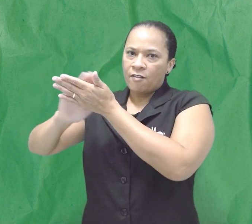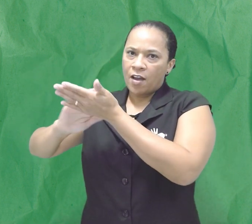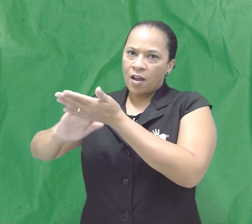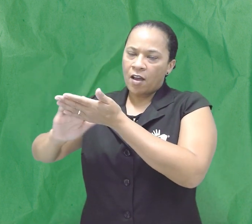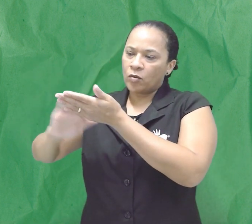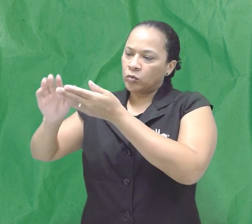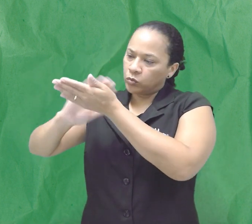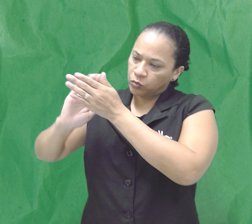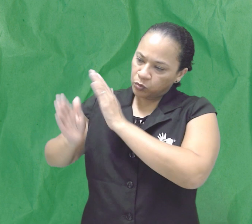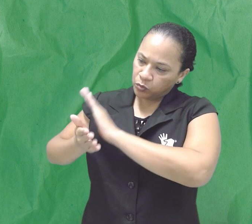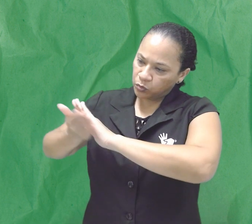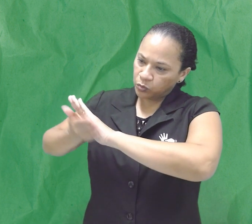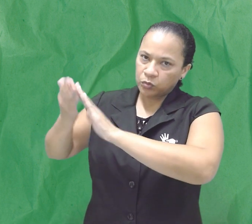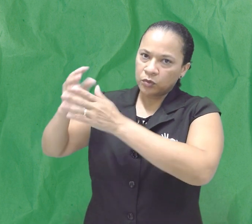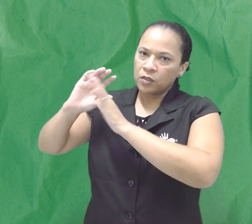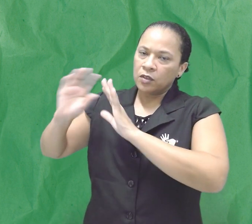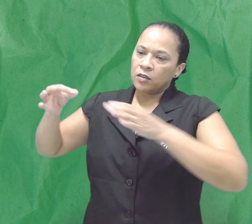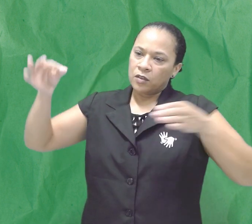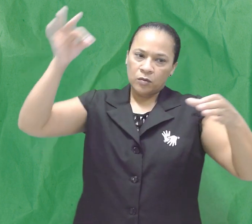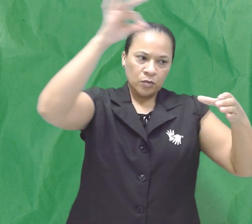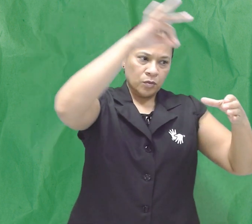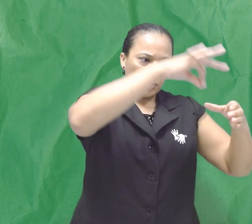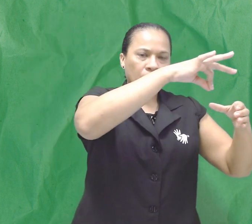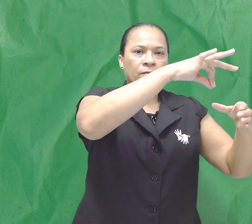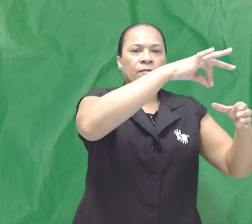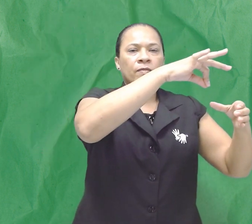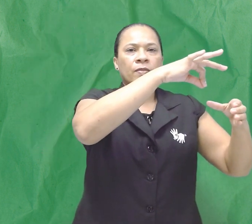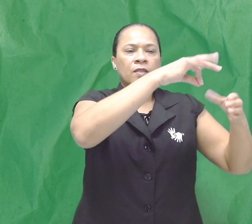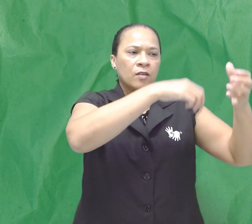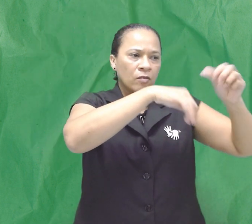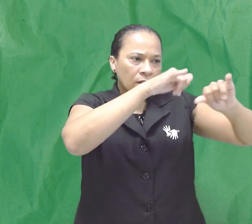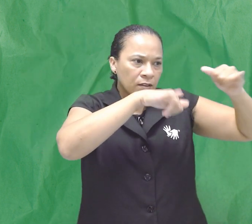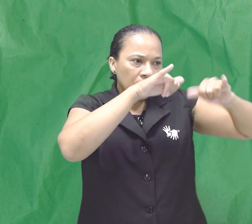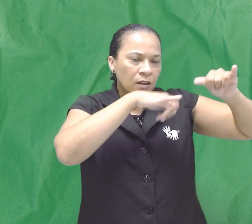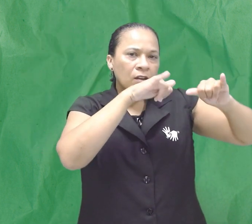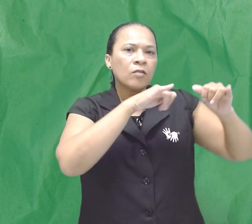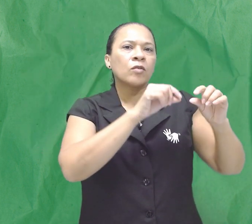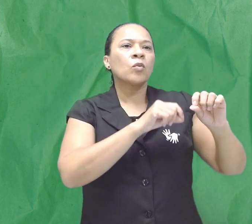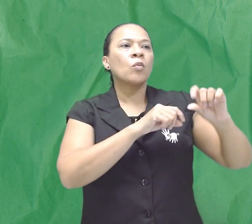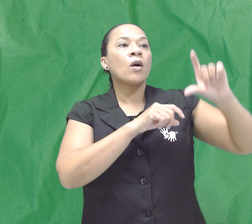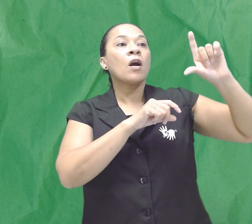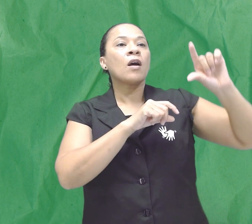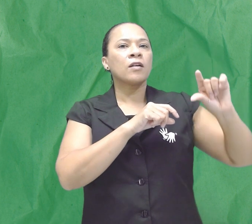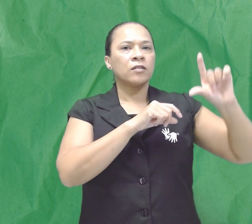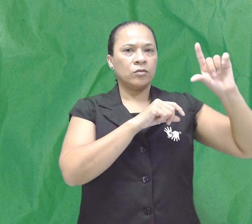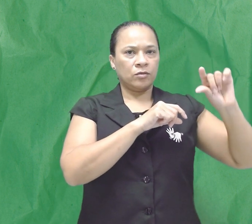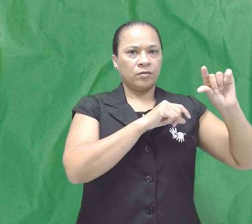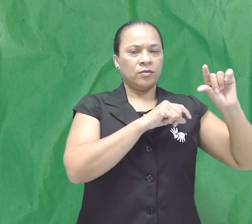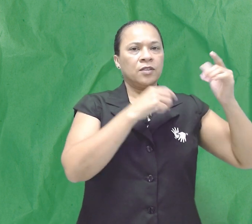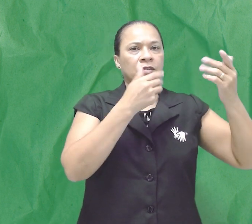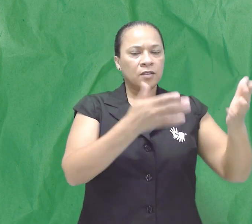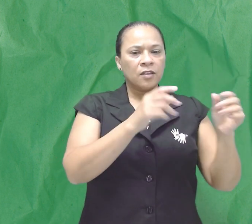água deionizada ou destilada, mergulho na amostra que eu quero analisar e coloco ele para fazer a medida. O eletrodo vai ficar fazendo